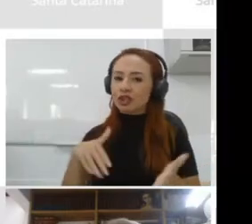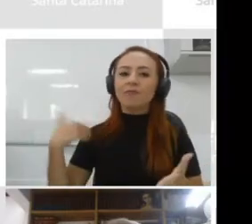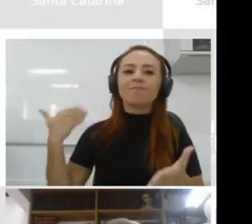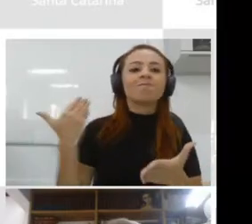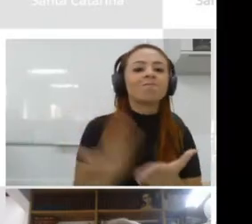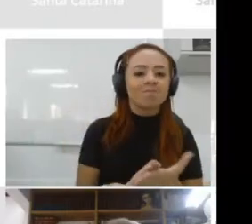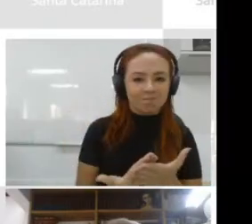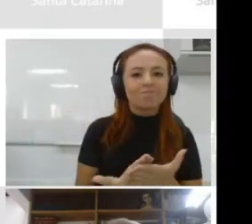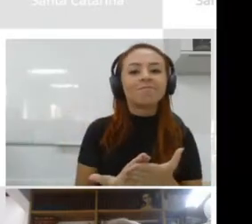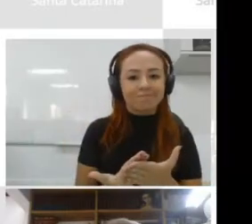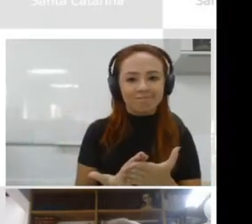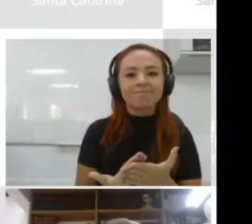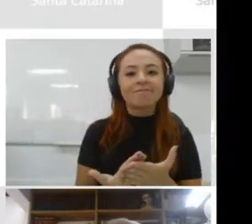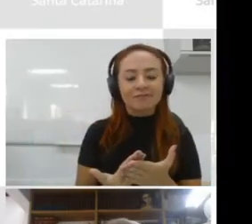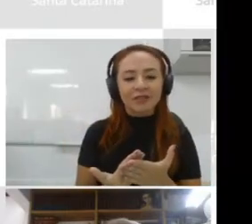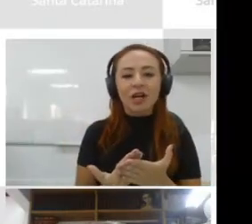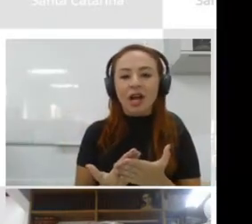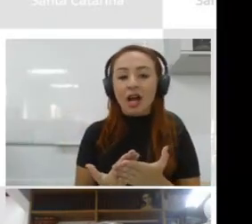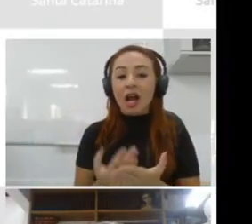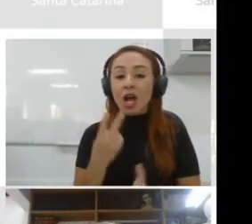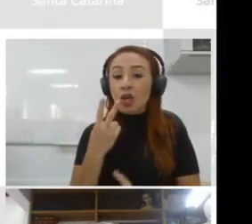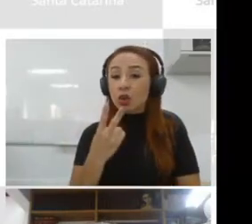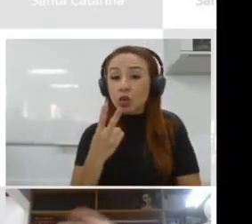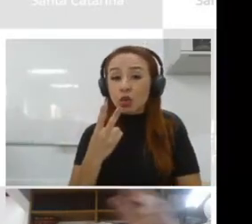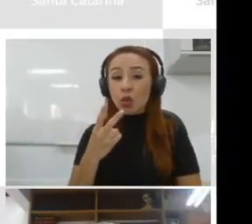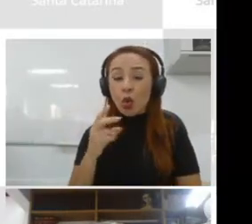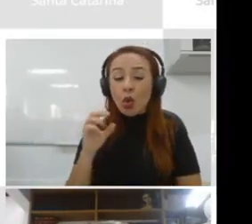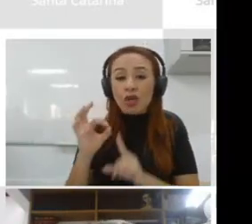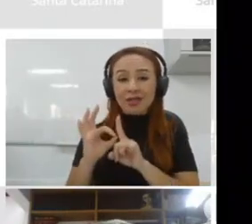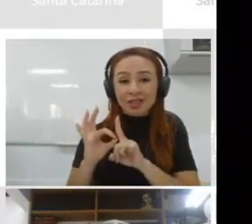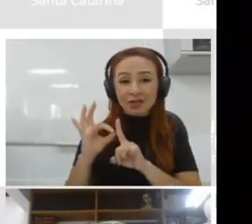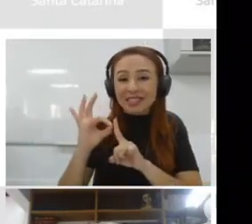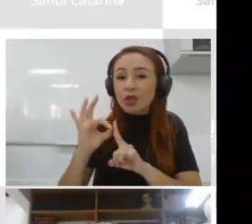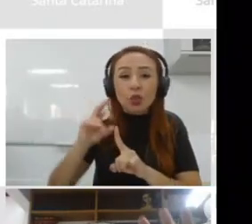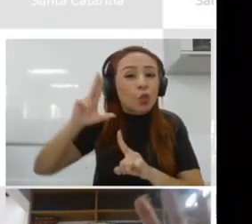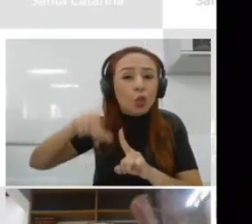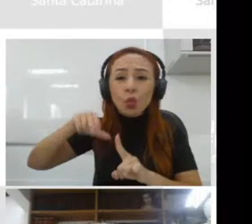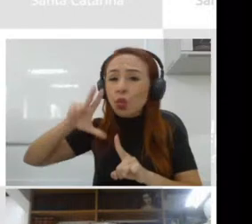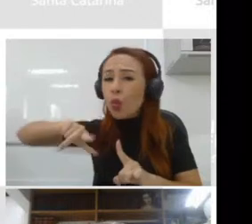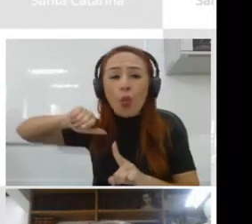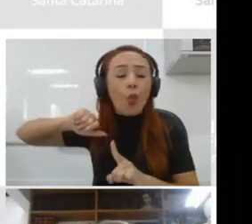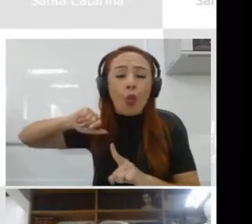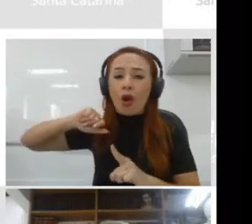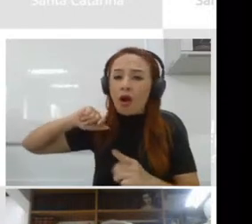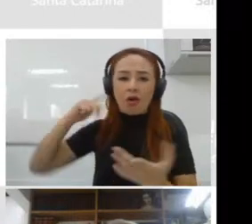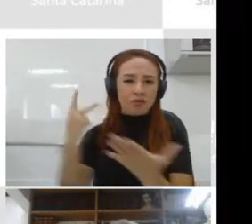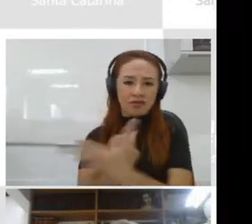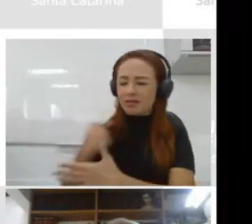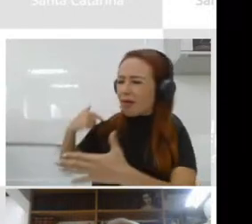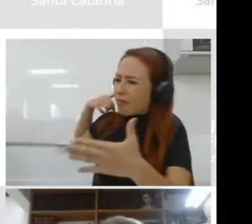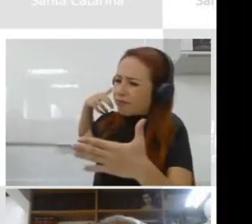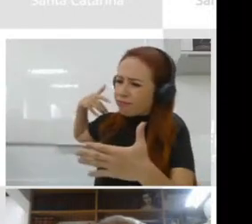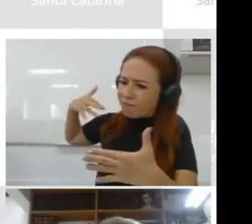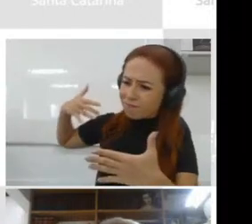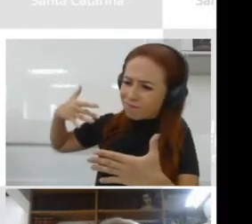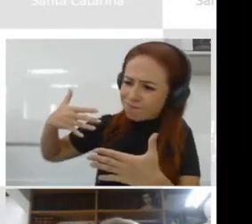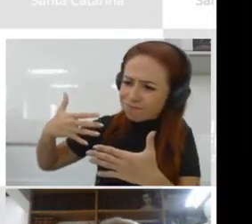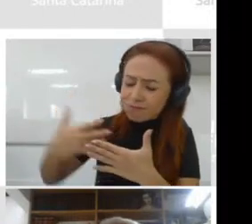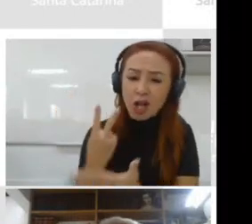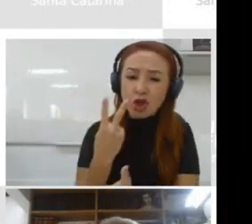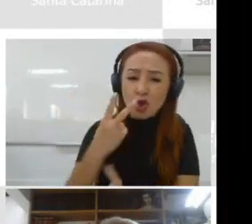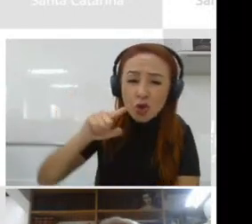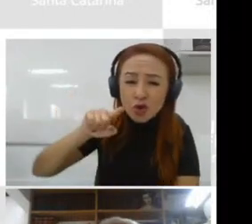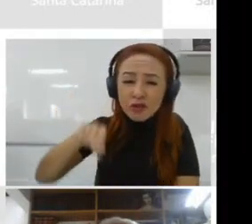isso. 2 graus Celsius nunca foi experimentado no quaternário, ou seja, nos últimos 2,5 milhões. O planeta